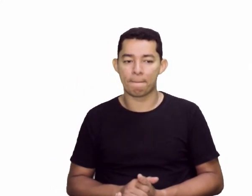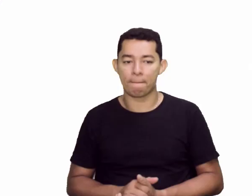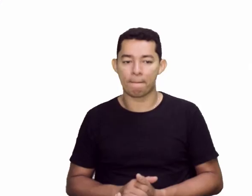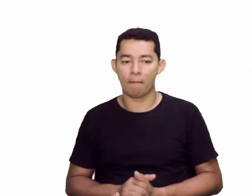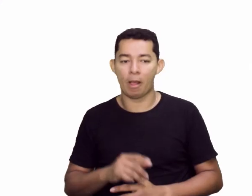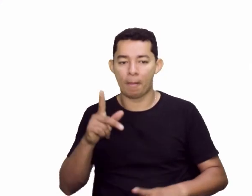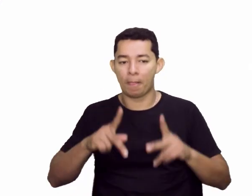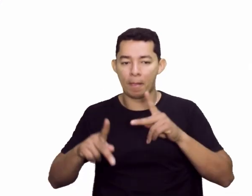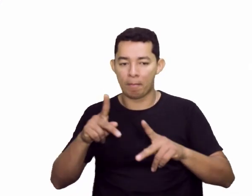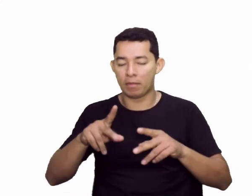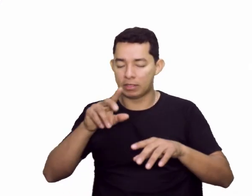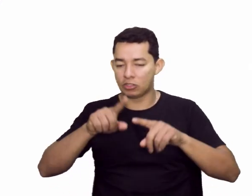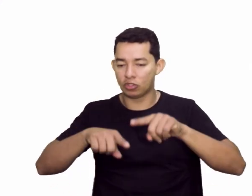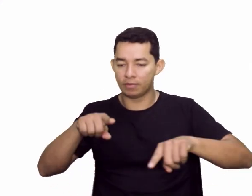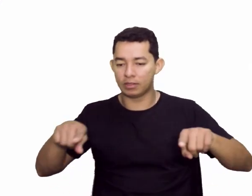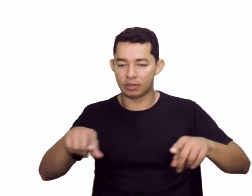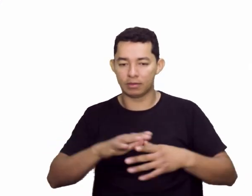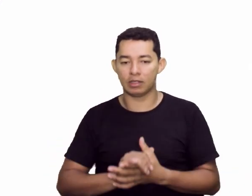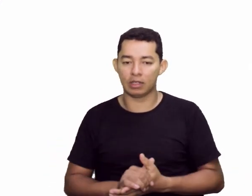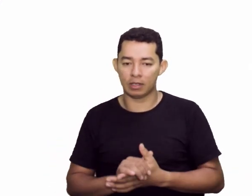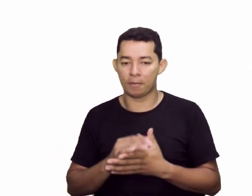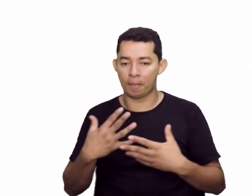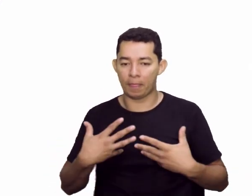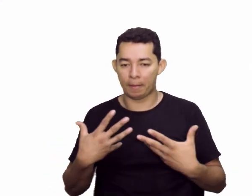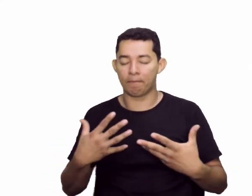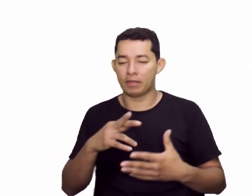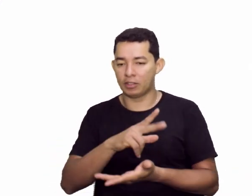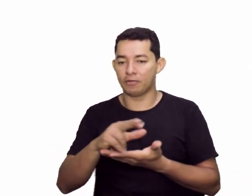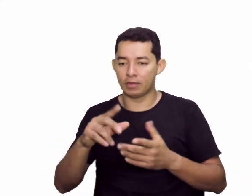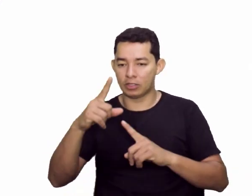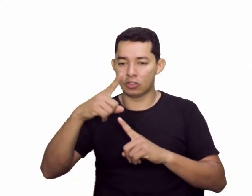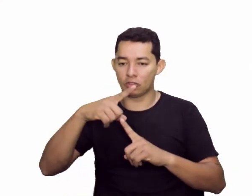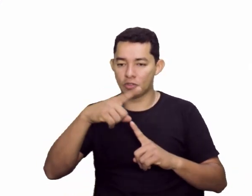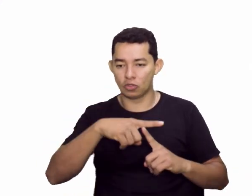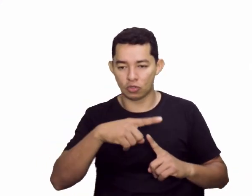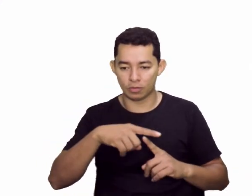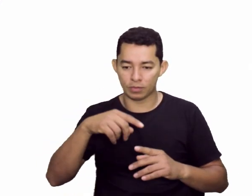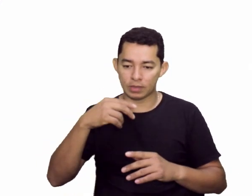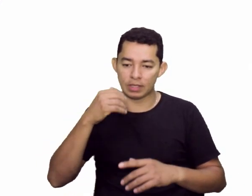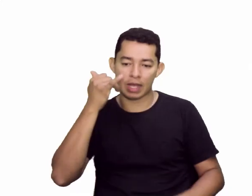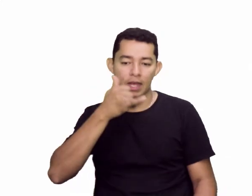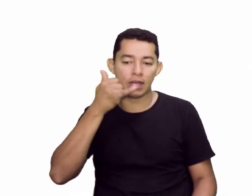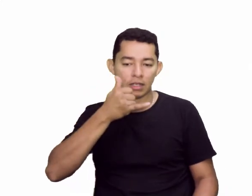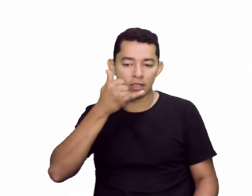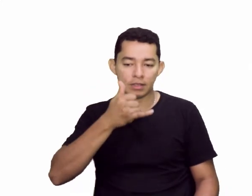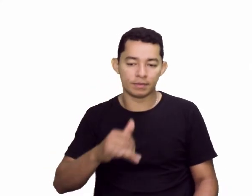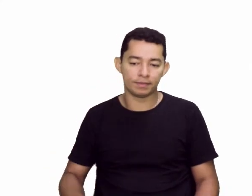diversificada, que celebra diferentes estilos e narrativas. Ou seja,